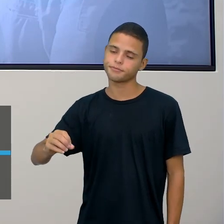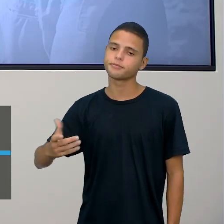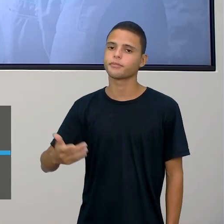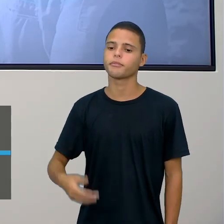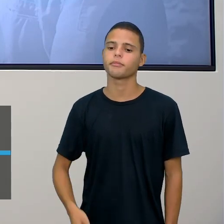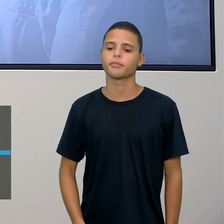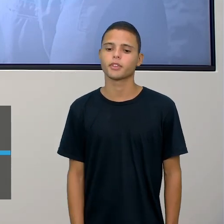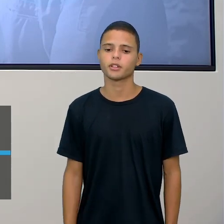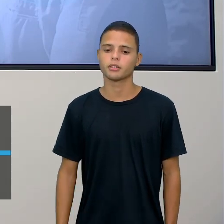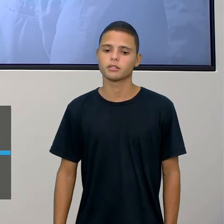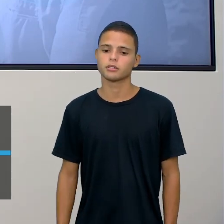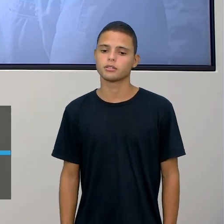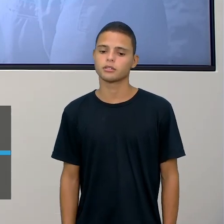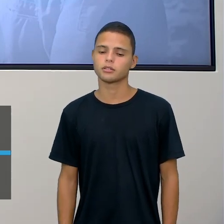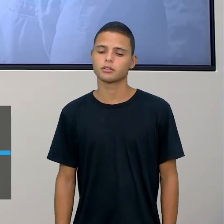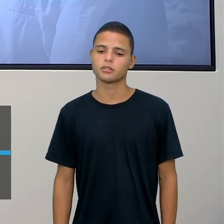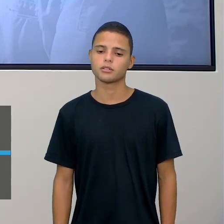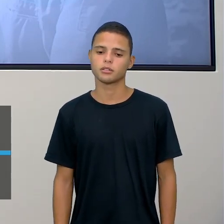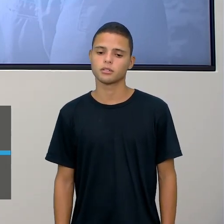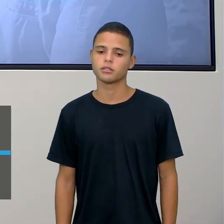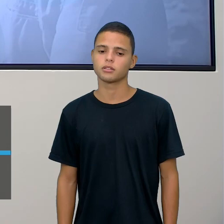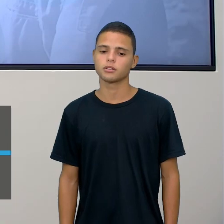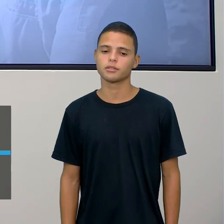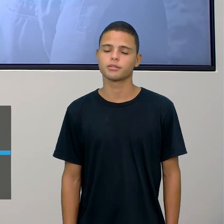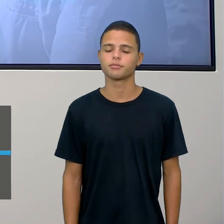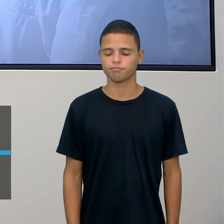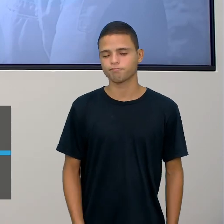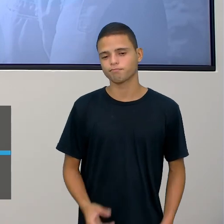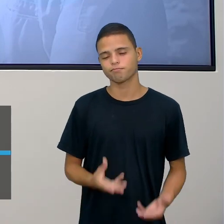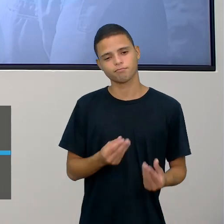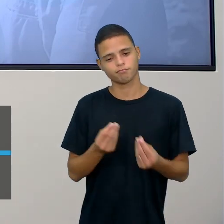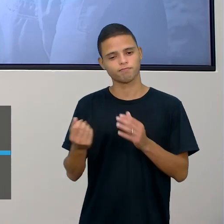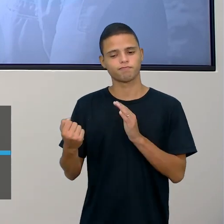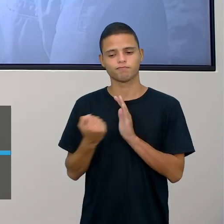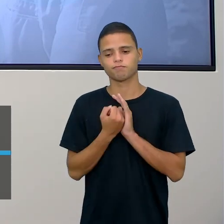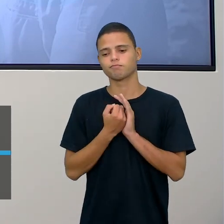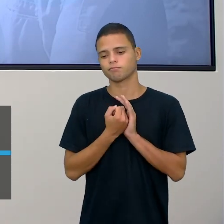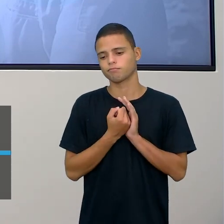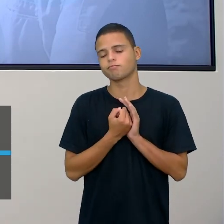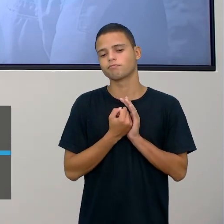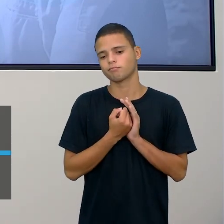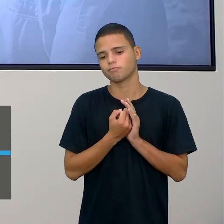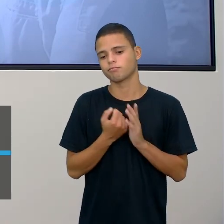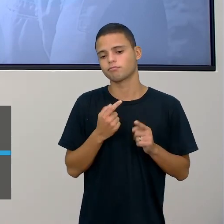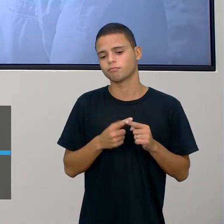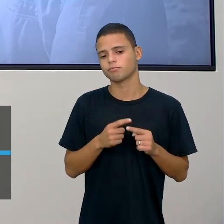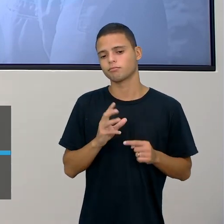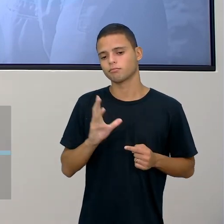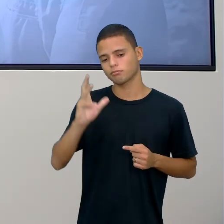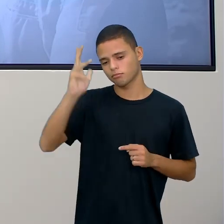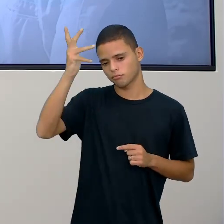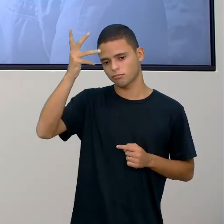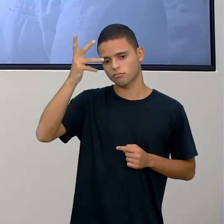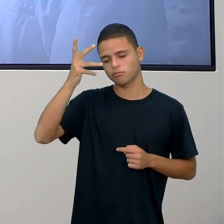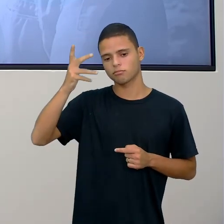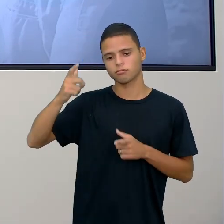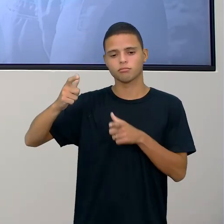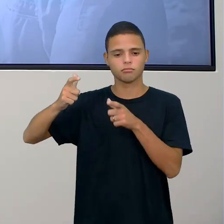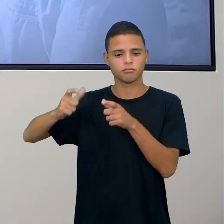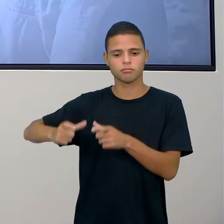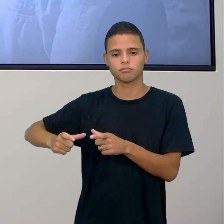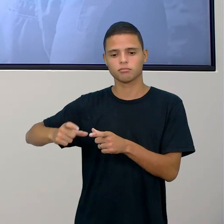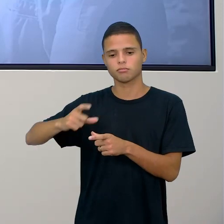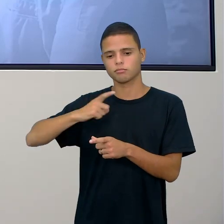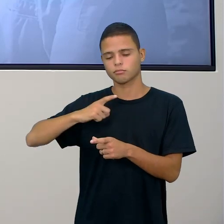né? Então é um caso que ficou muito marcado, mas é um caso que ficou marcado porque aconteceu num lugar que tem